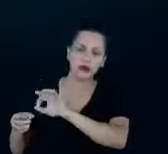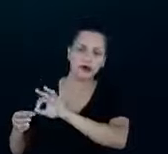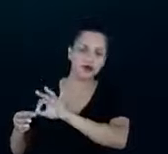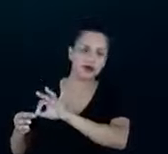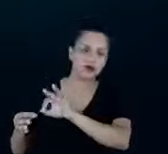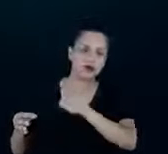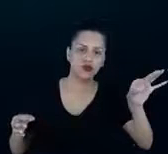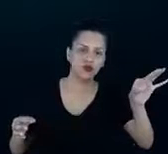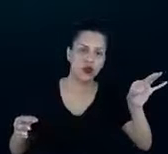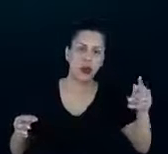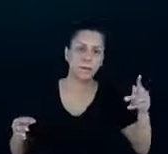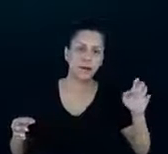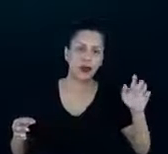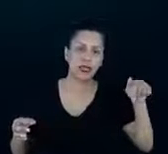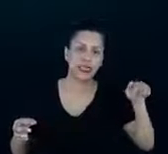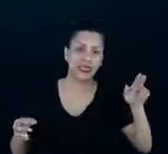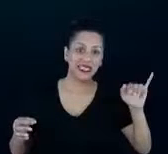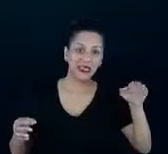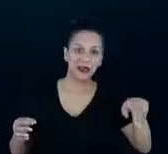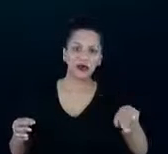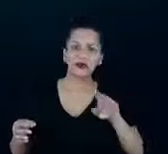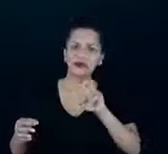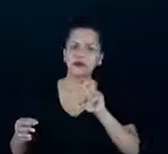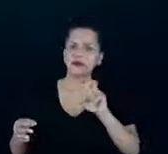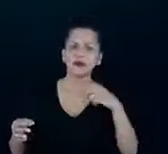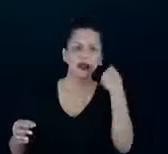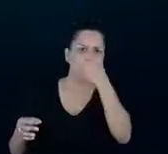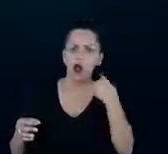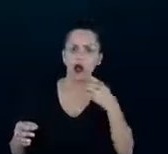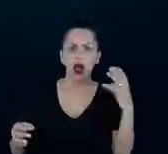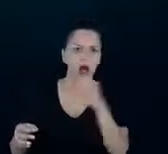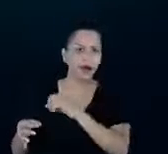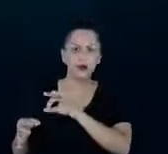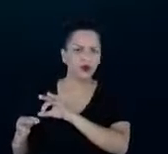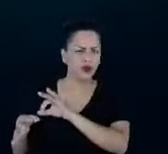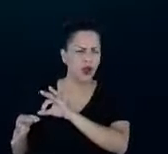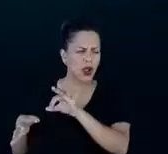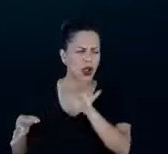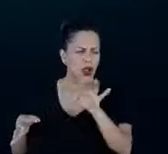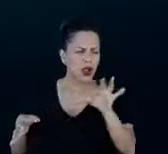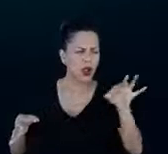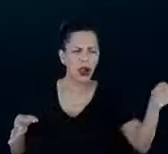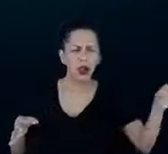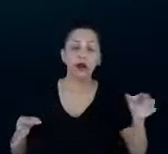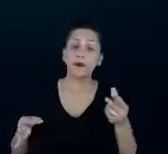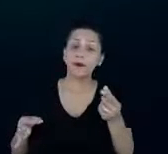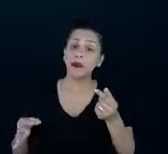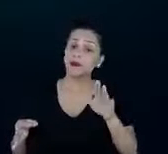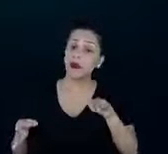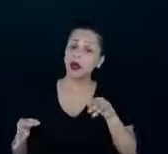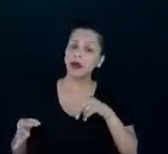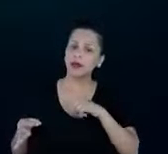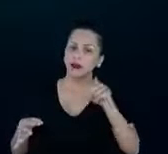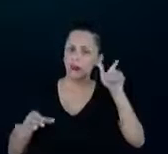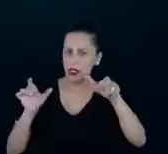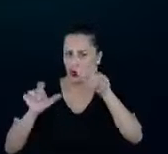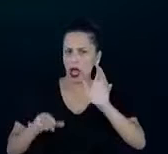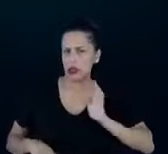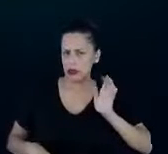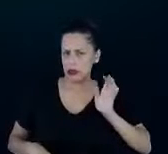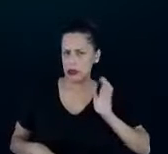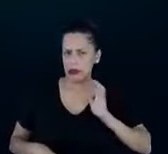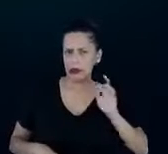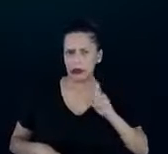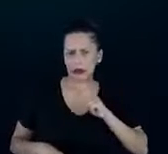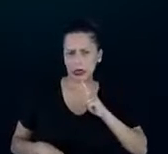assim extraordinário EA um preço acessível para qualquer pessoa tem gente rica que pega o trem bala no vagão da